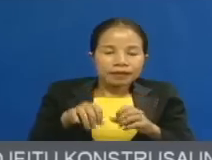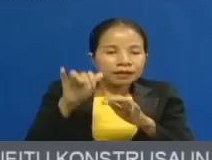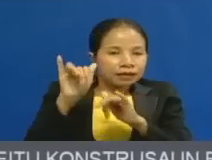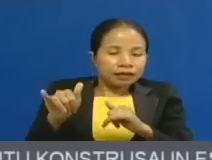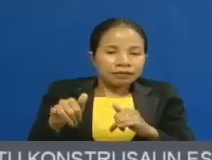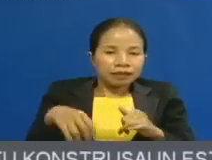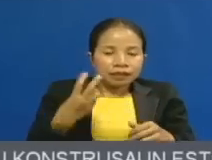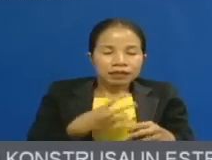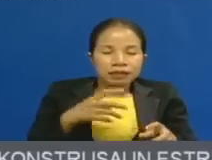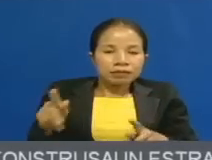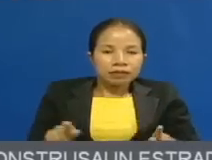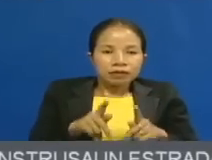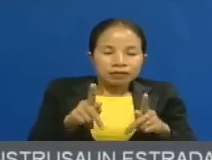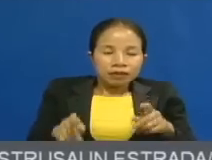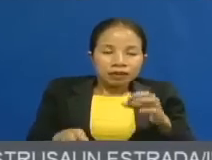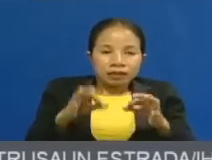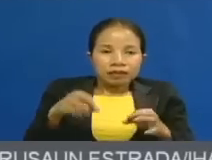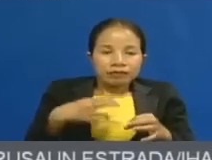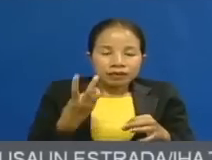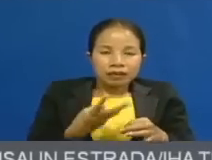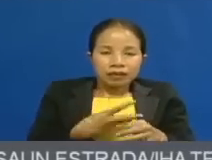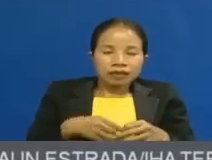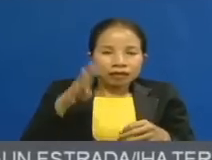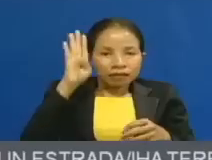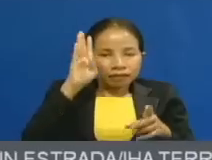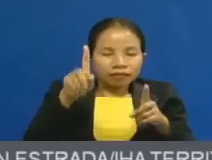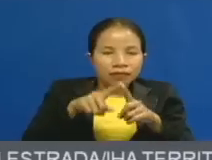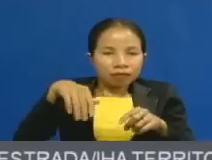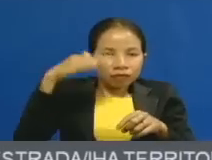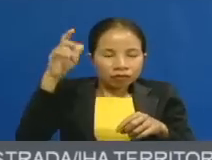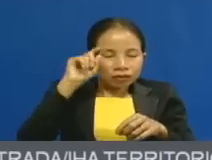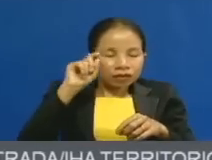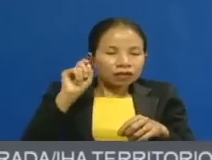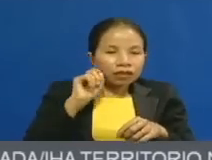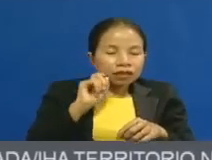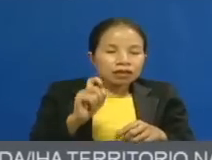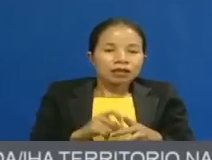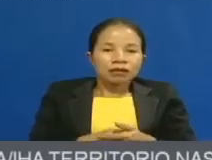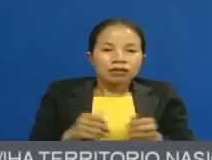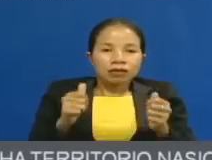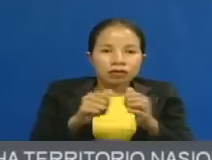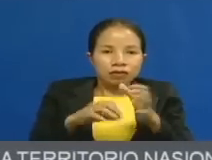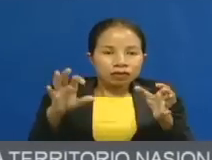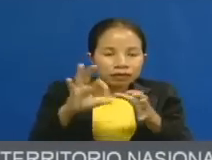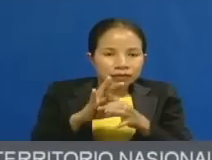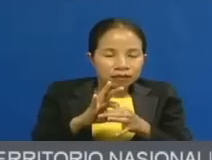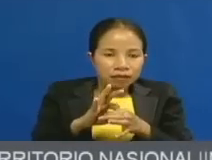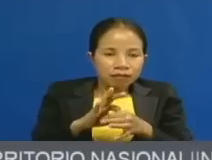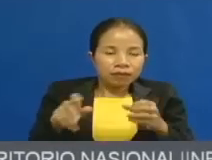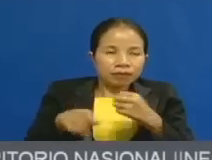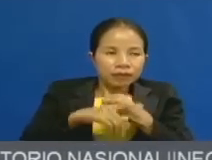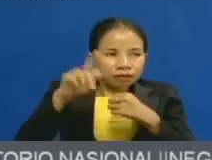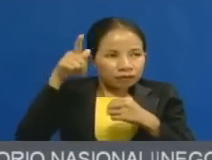ter público, será? Cara, e tenha mão boa, Sandana Lousman, não Ninia, membro do partido